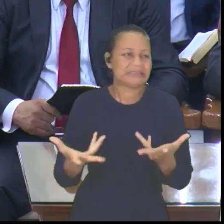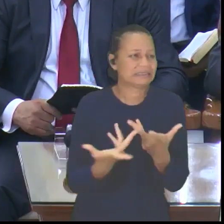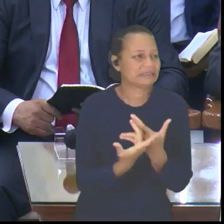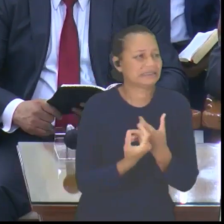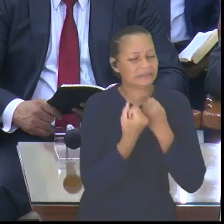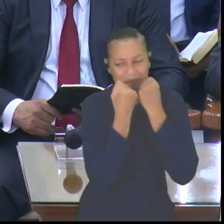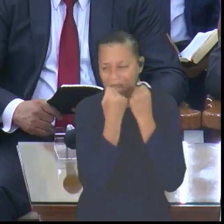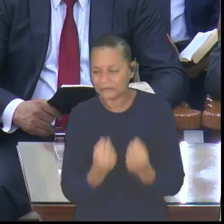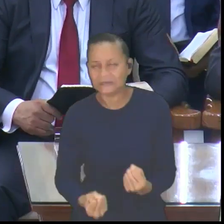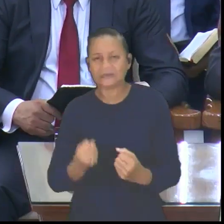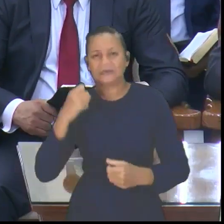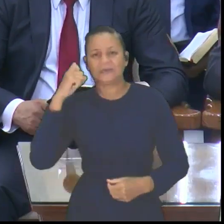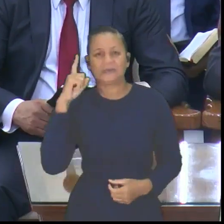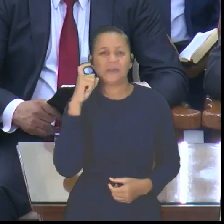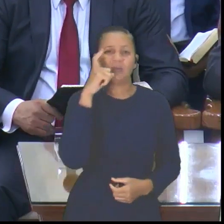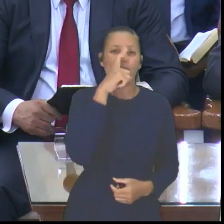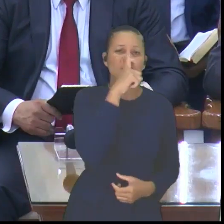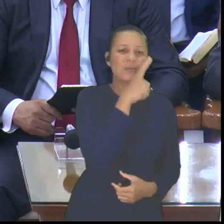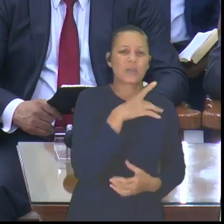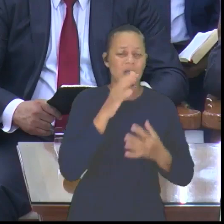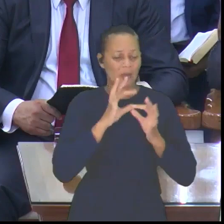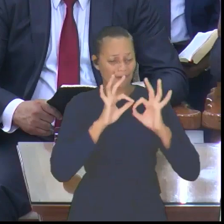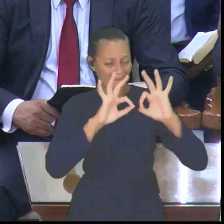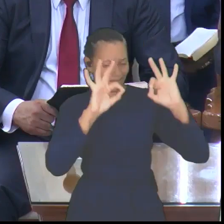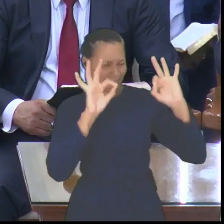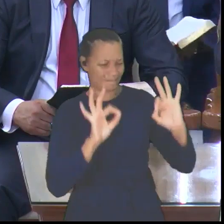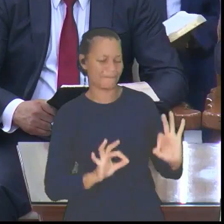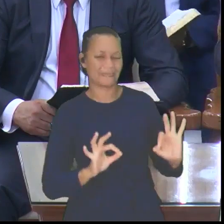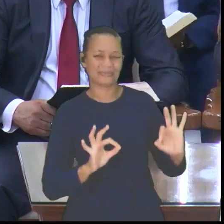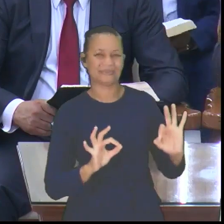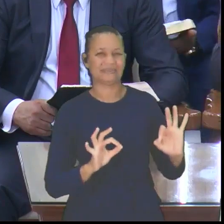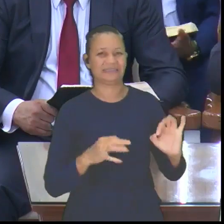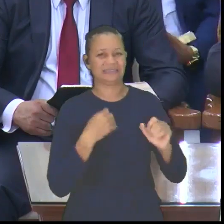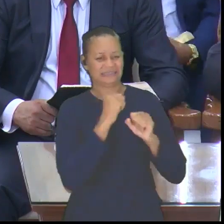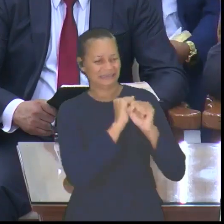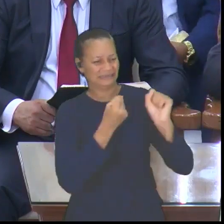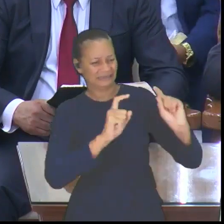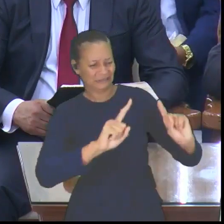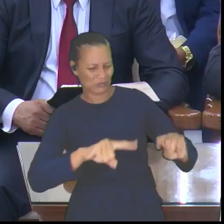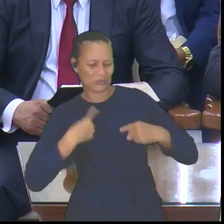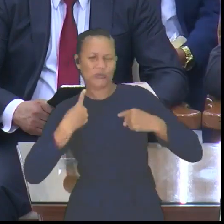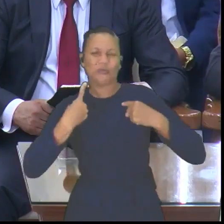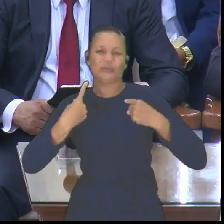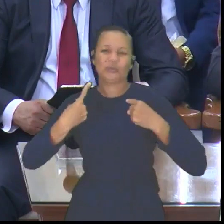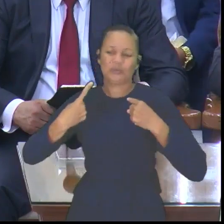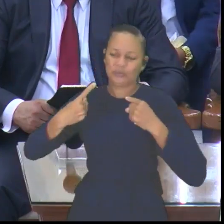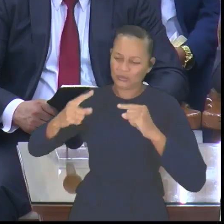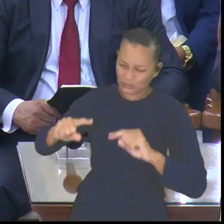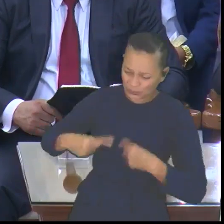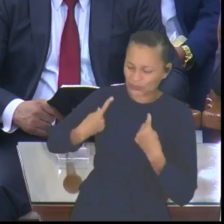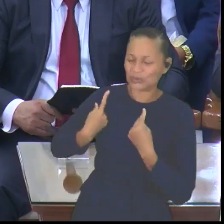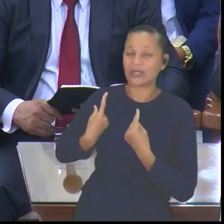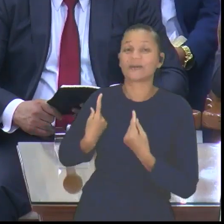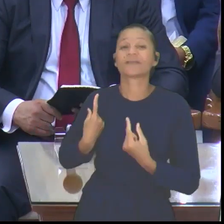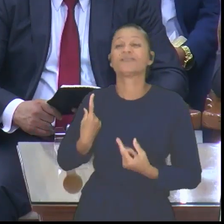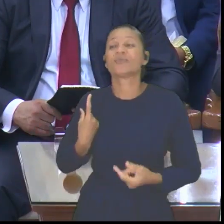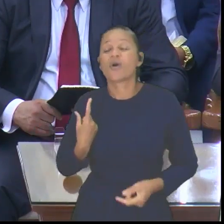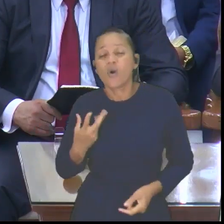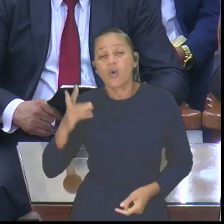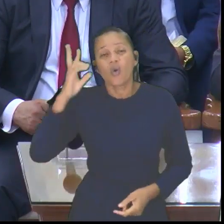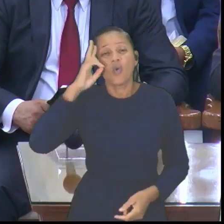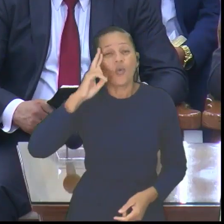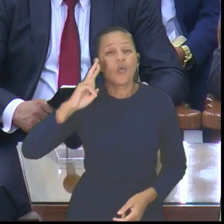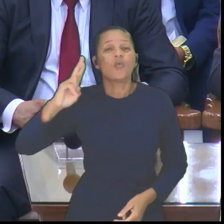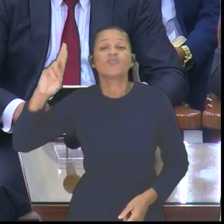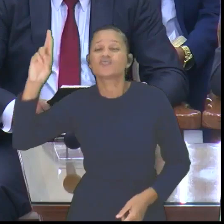aperta, quando os planos são grandes contra nós, o Senhor tomou a boca do profeta Jeremias. Olha